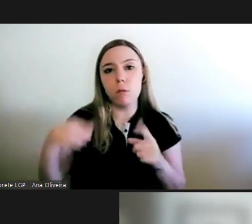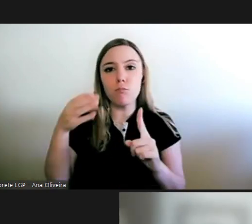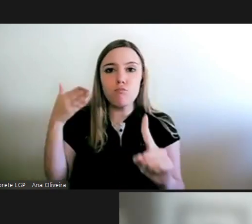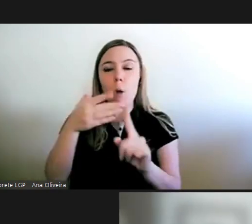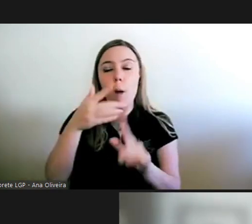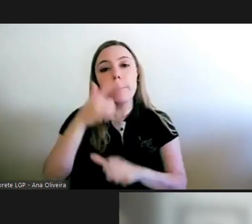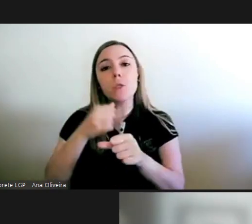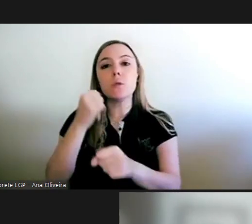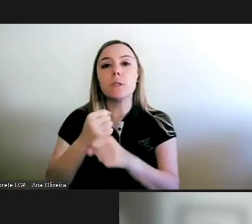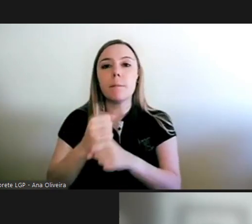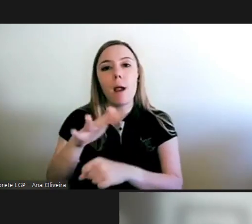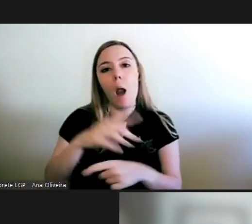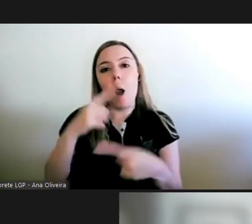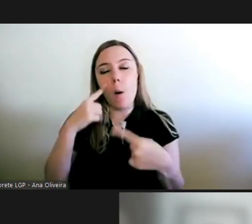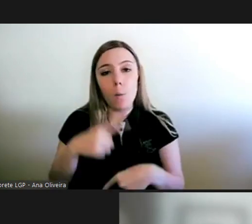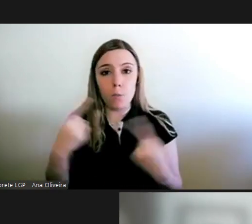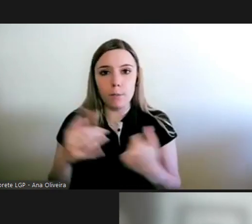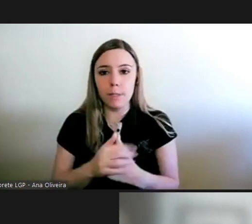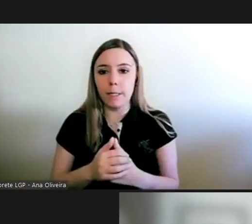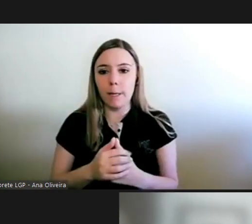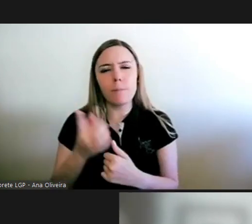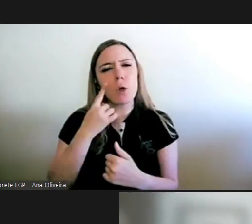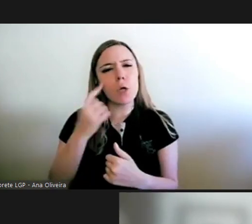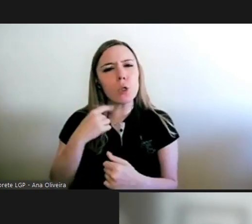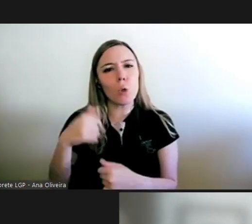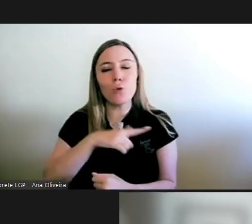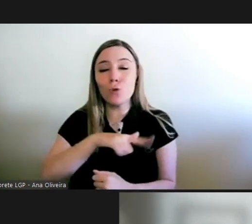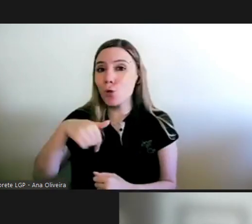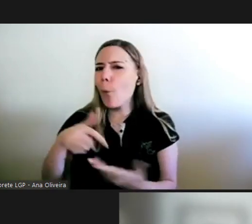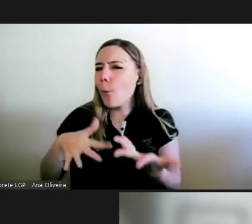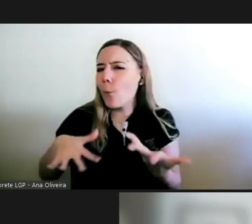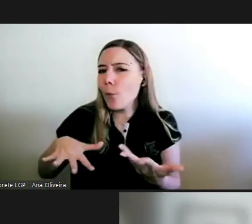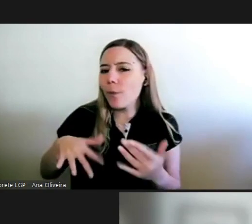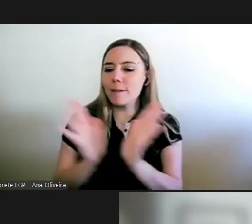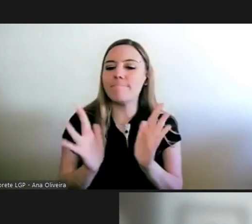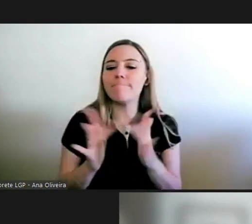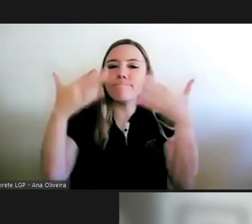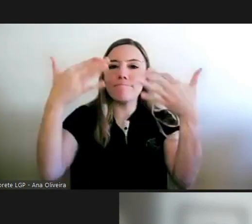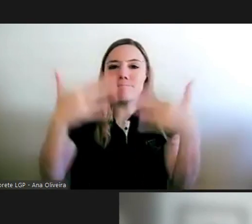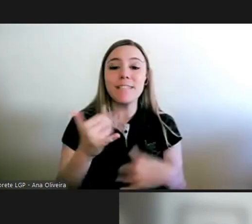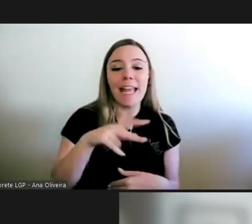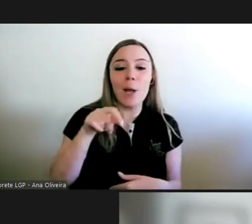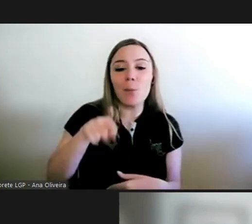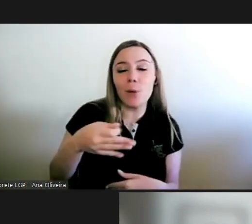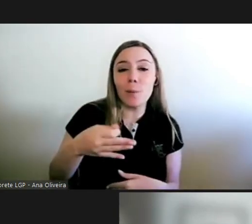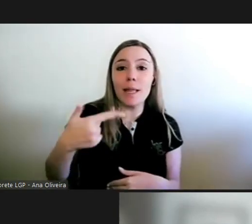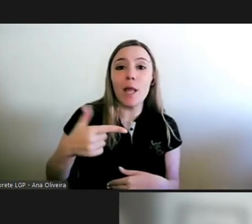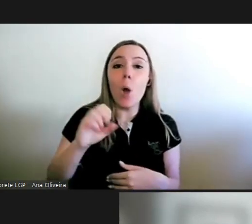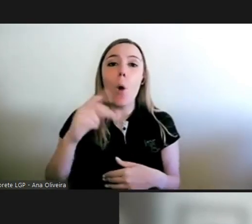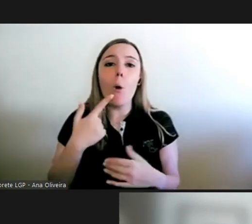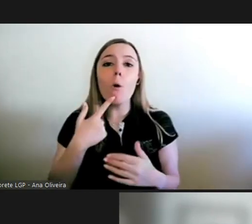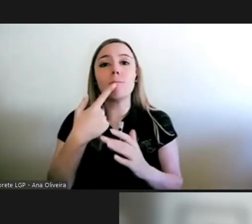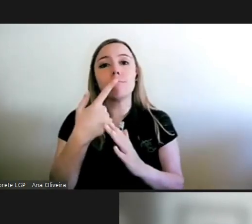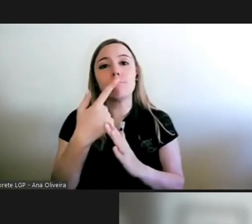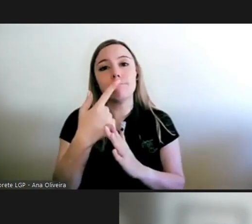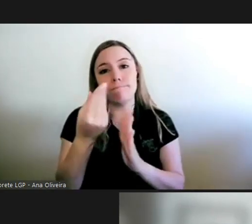administração pública. Conheça a nossa oferta formativa em ina.pt ou preencha o formulário que